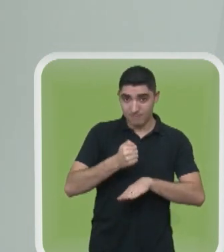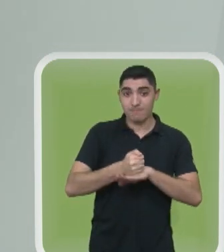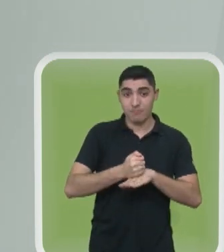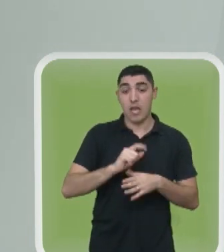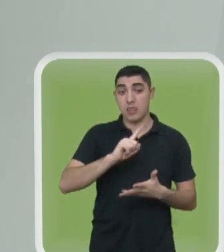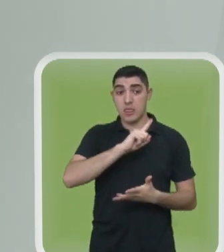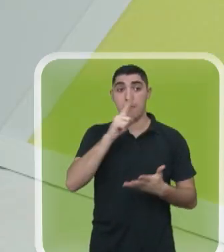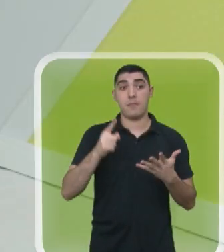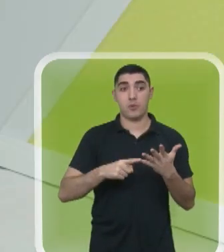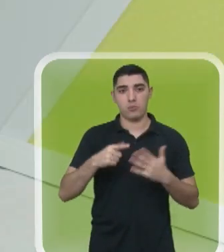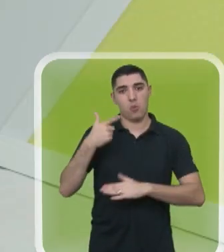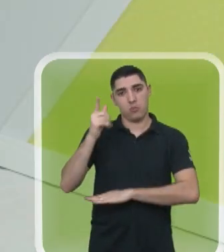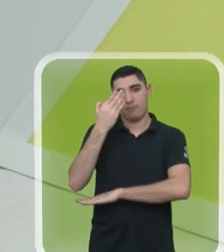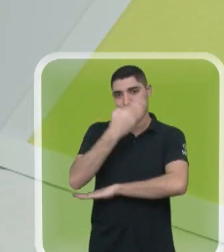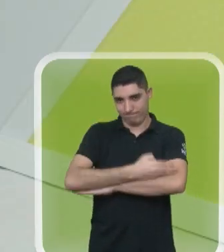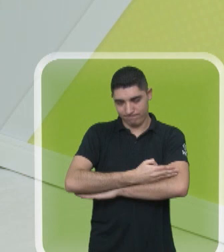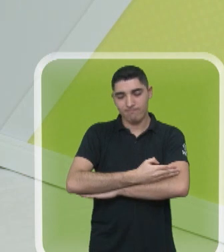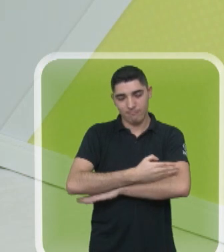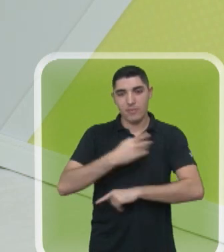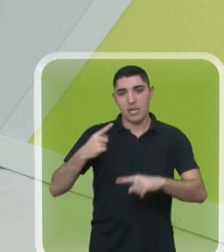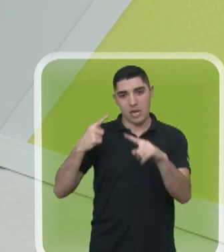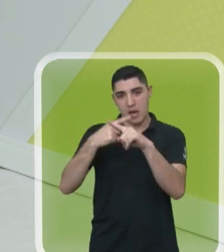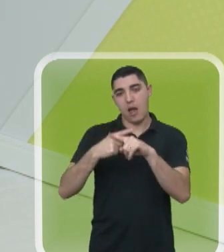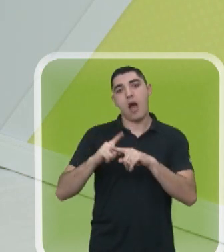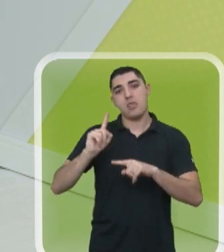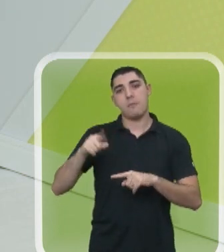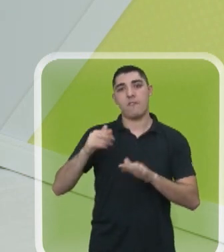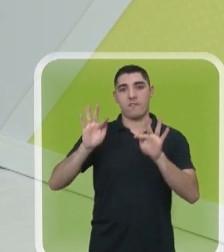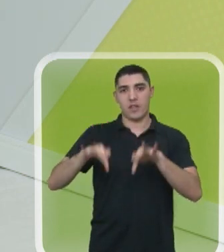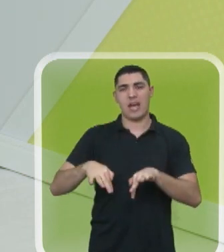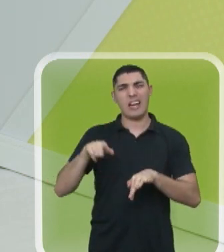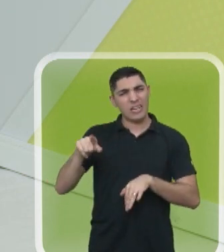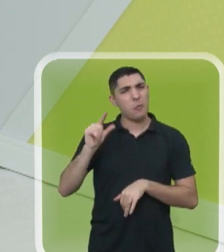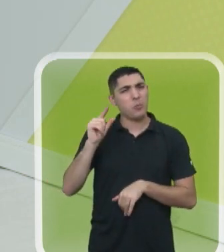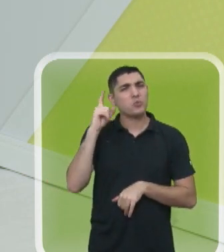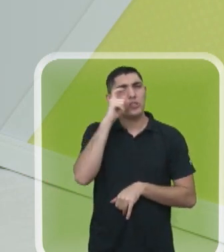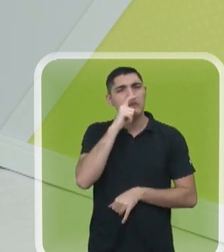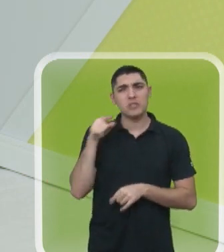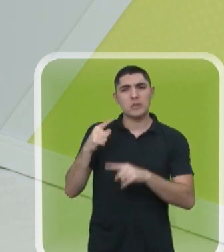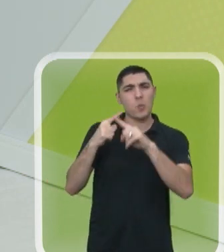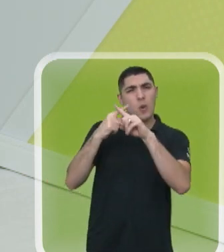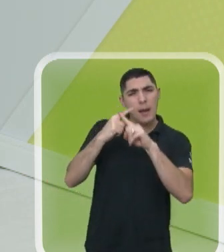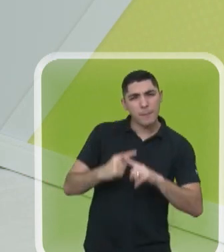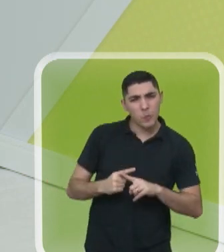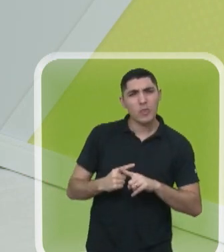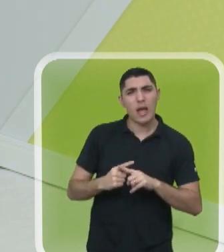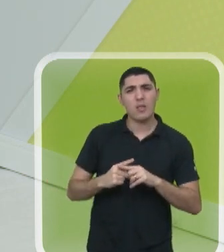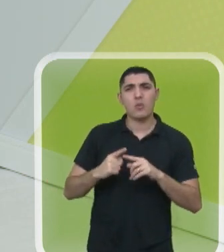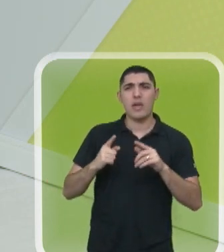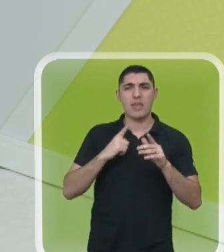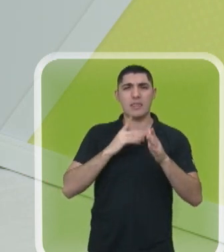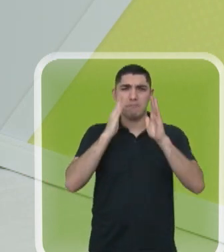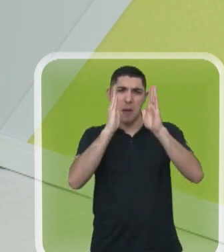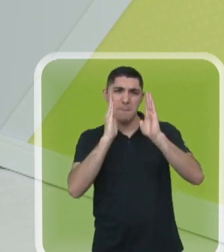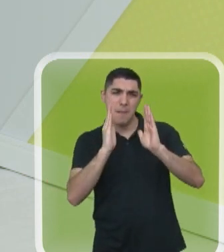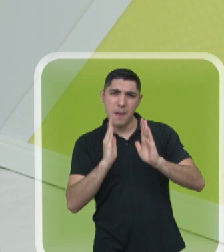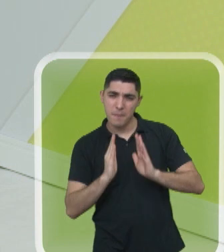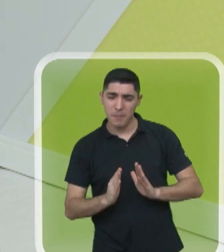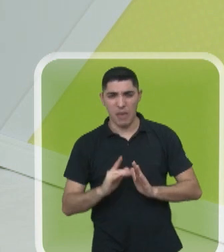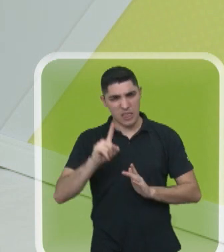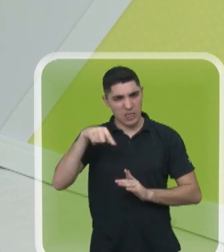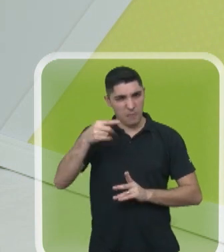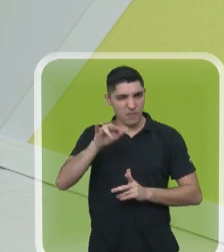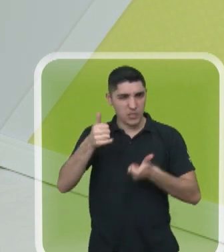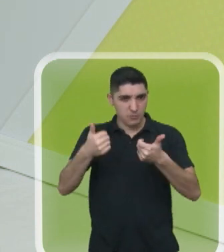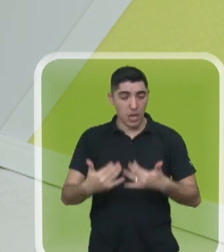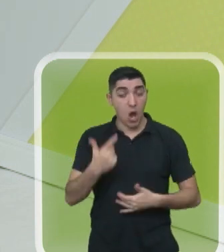Rio Claro fechando a sua participação na fase de classificação. Esse campeonato é bem complicado aí, a sequência dele, mais para frente a gente vai explicar.